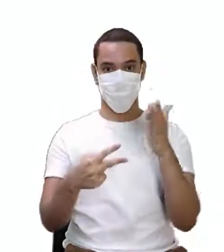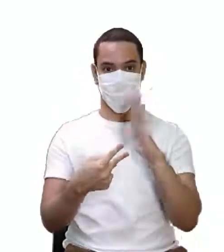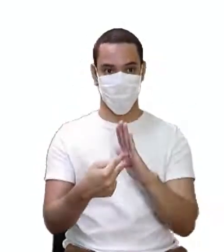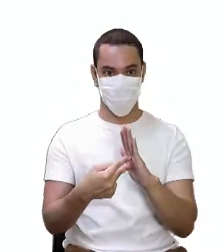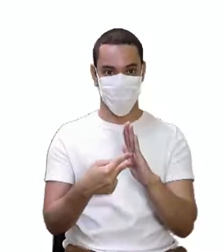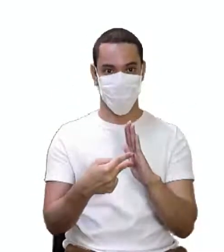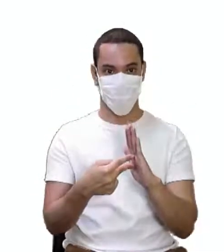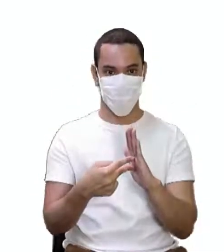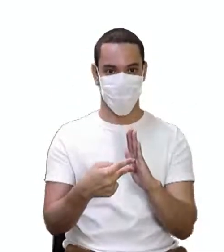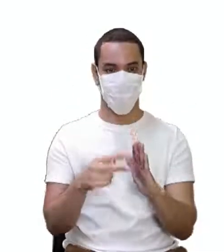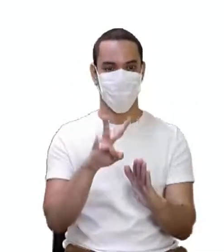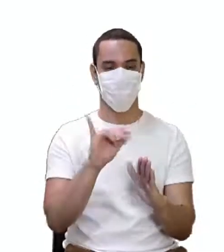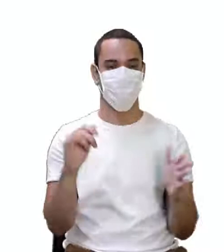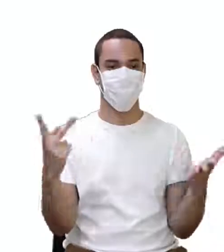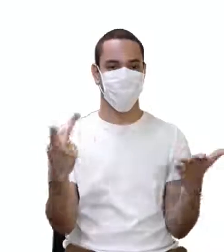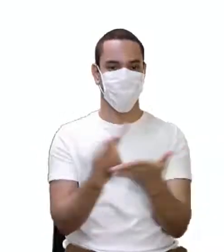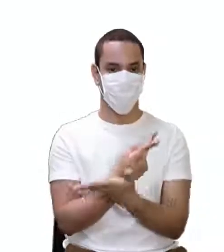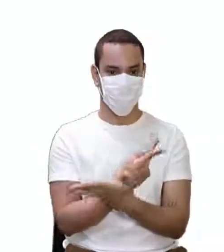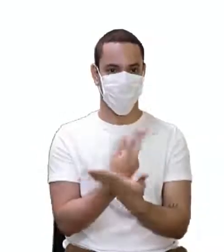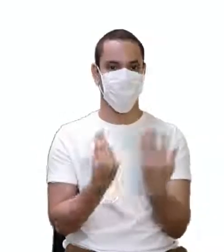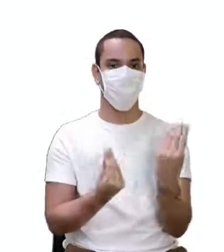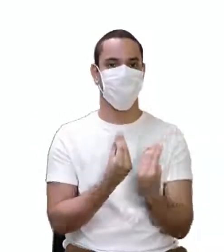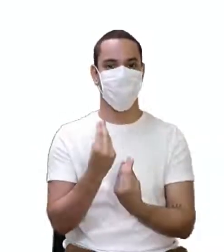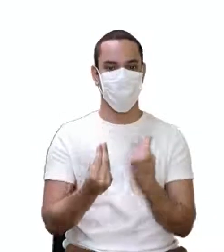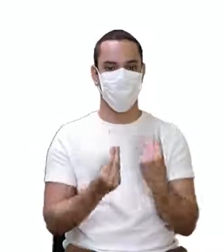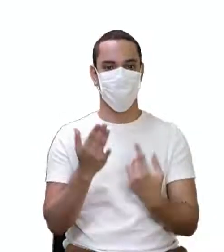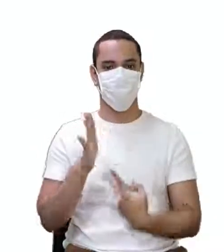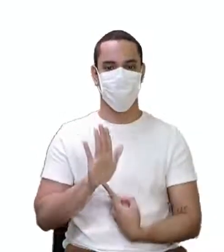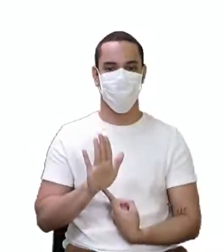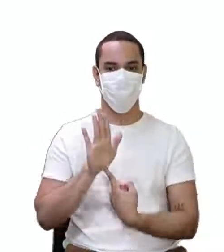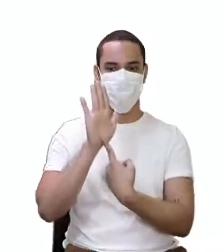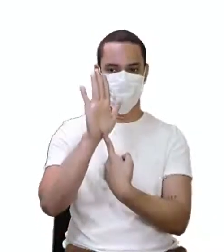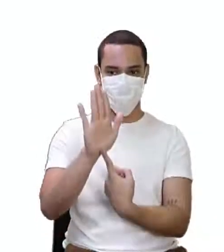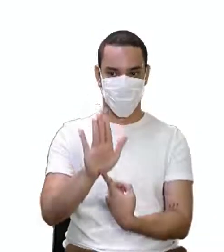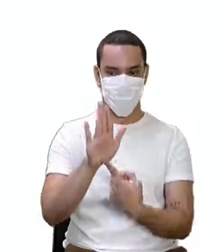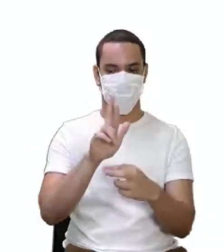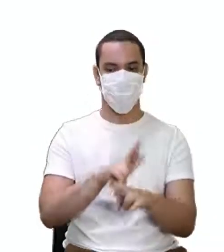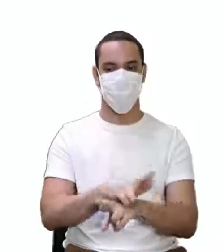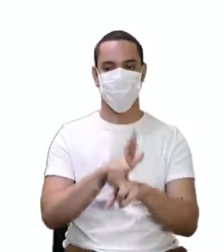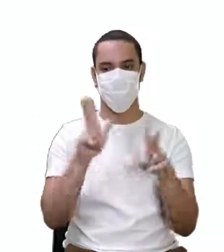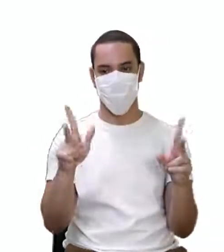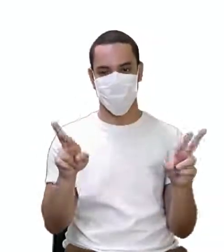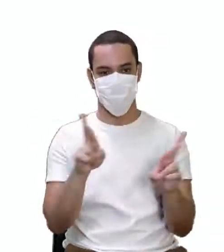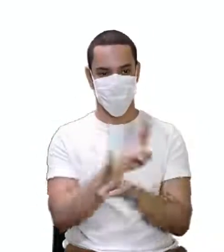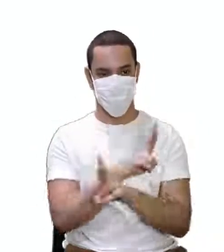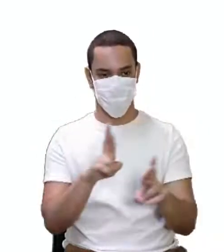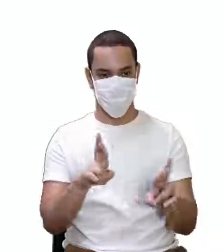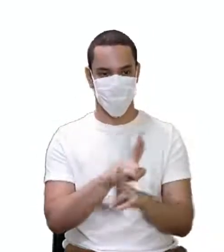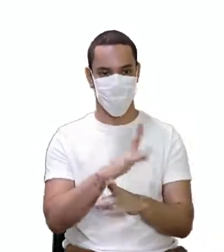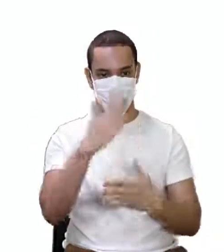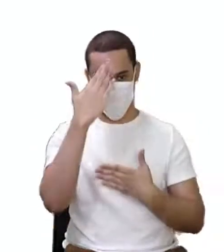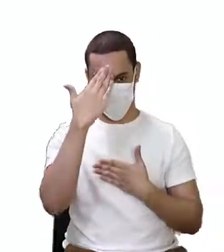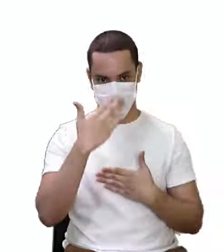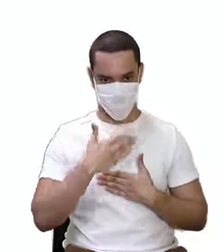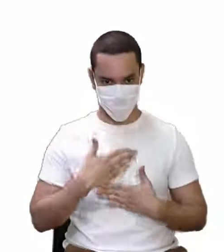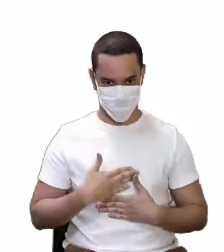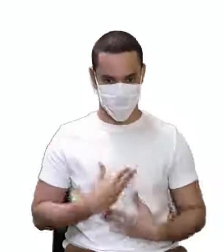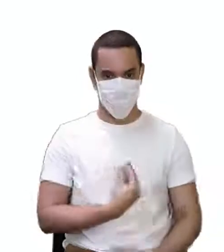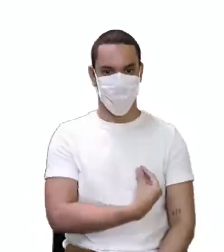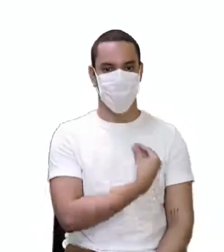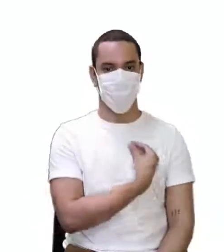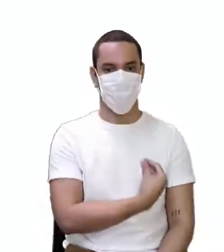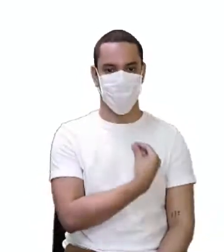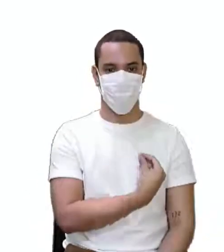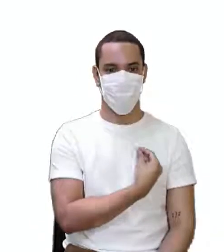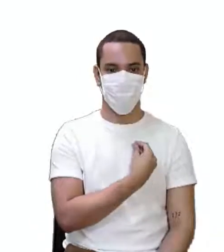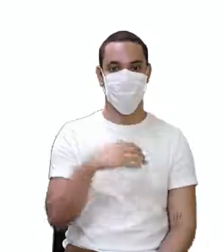atenção. Vai ocorrer quando os organismos apresentam uma diferente relação com o meio. Vivem em